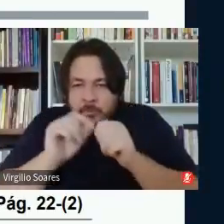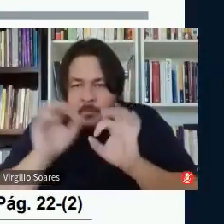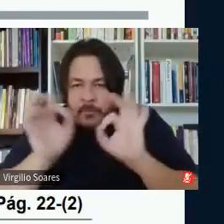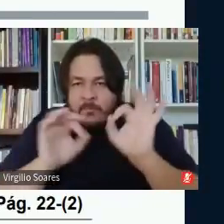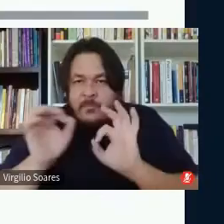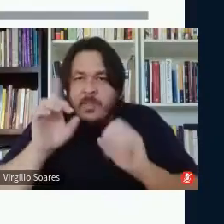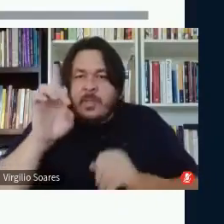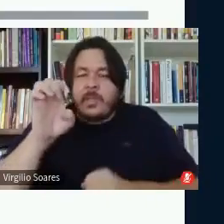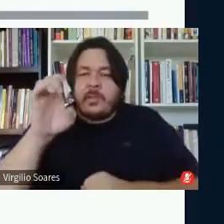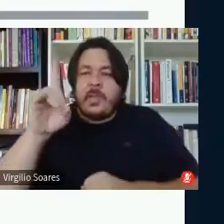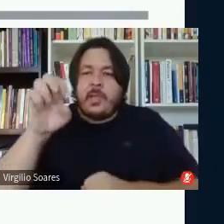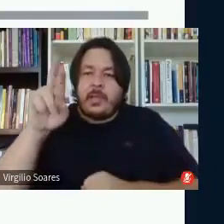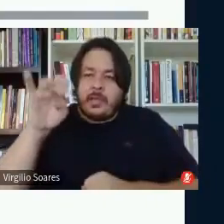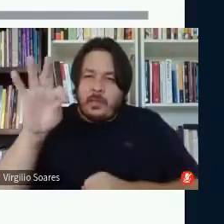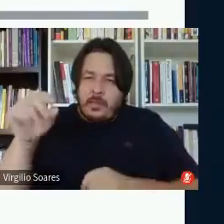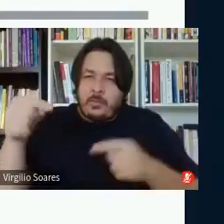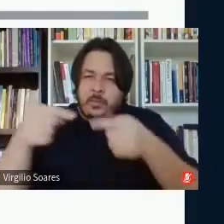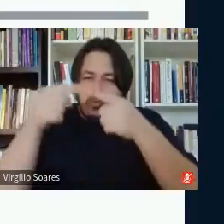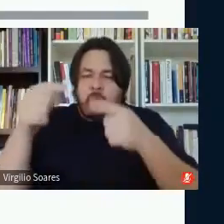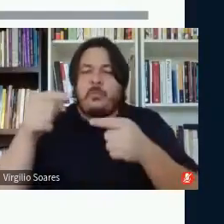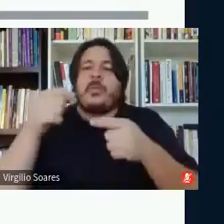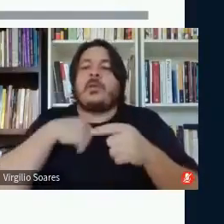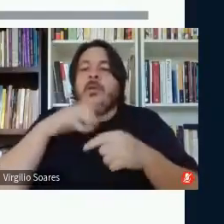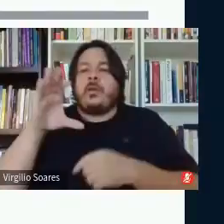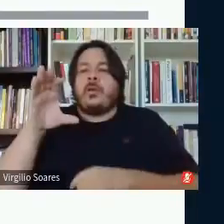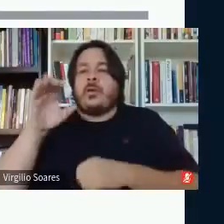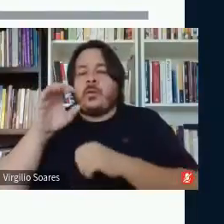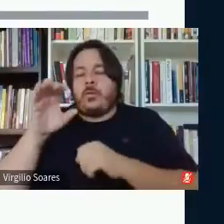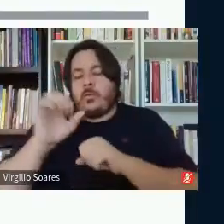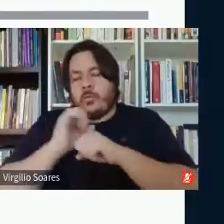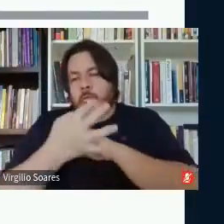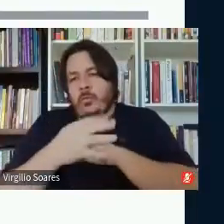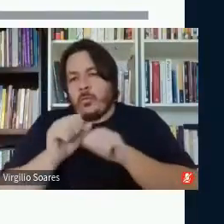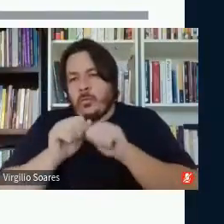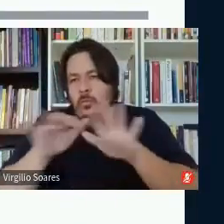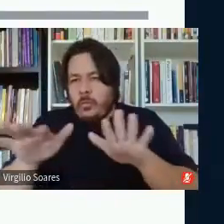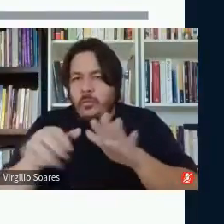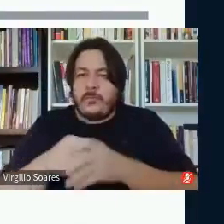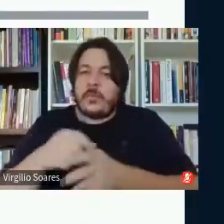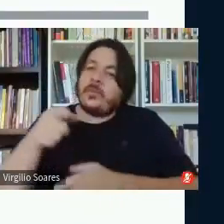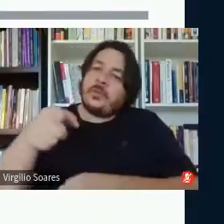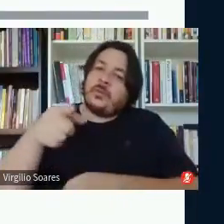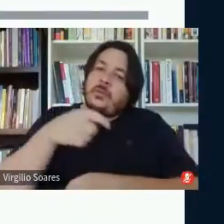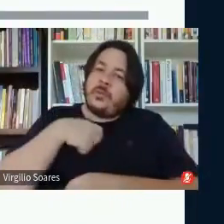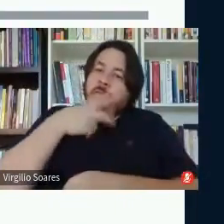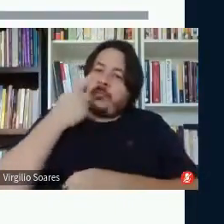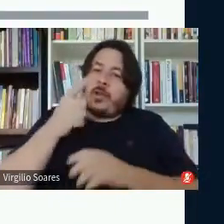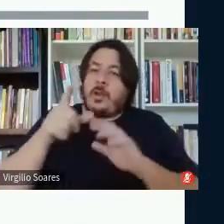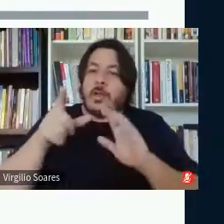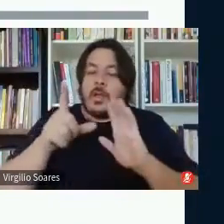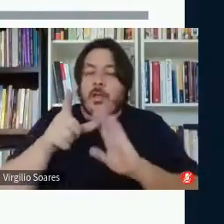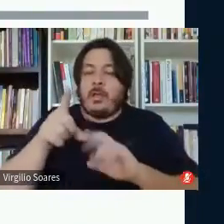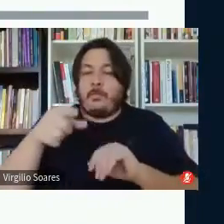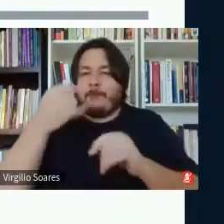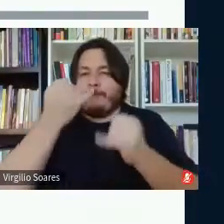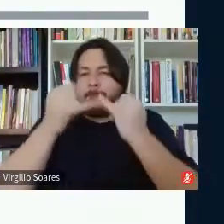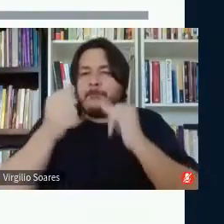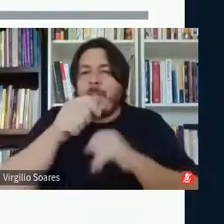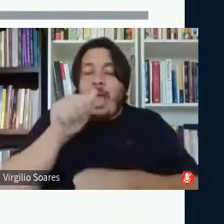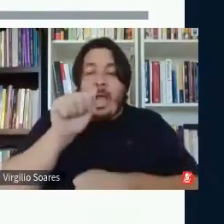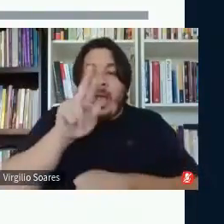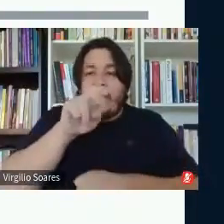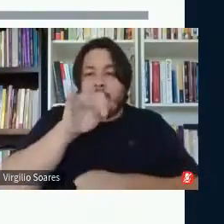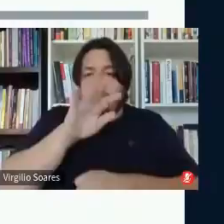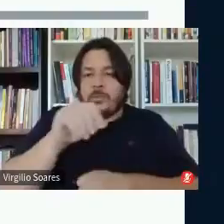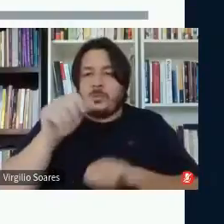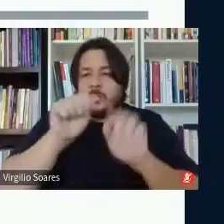Próximo, por favor. Em destaque, o artigo 10 desse decreto, que coloca especificamente quem seriam os